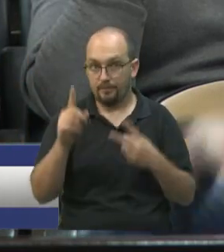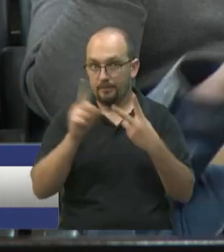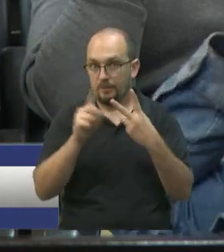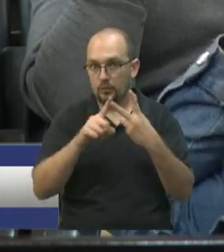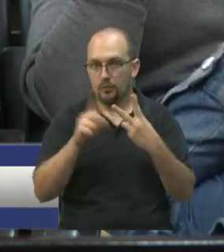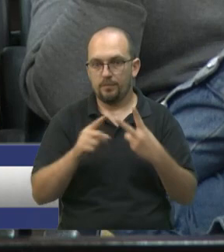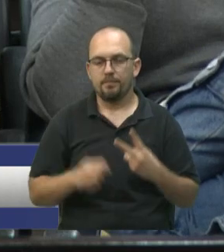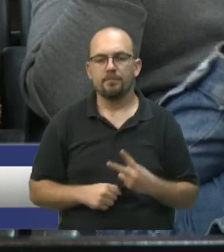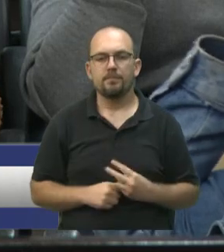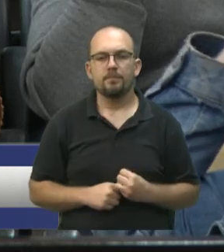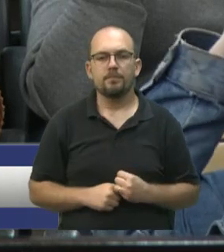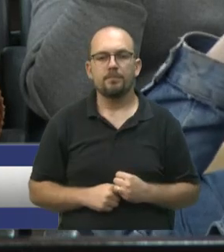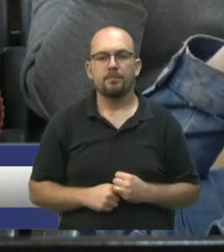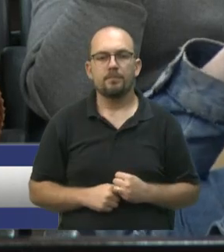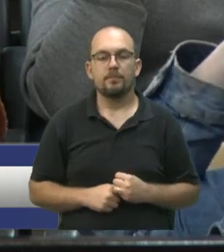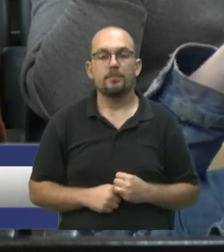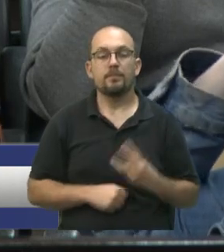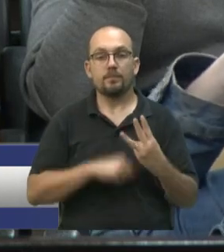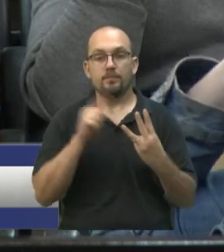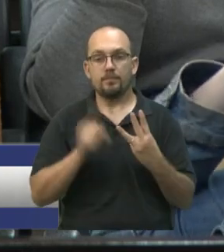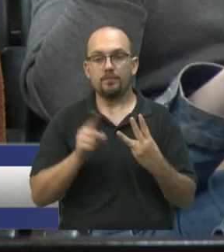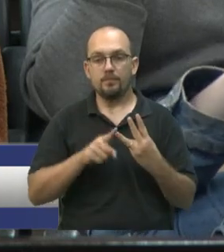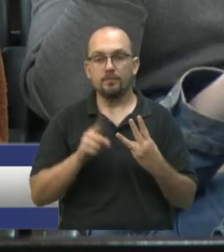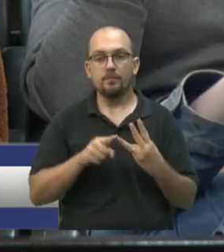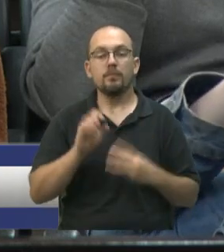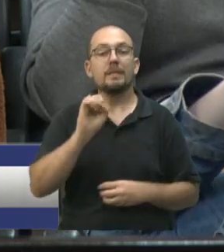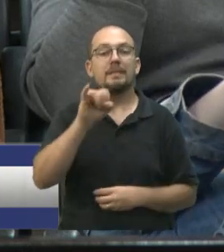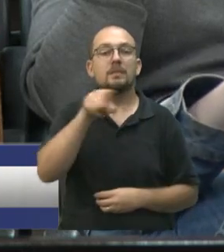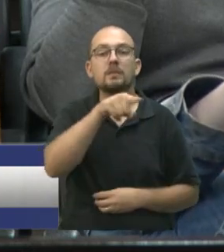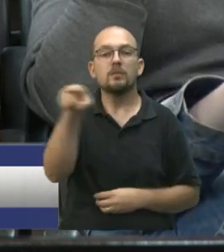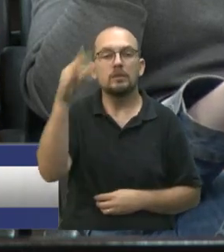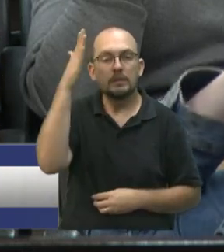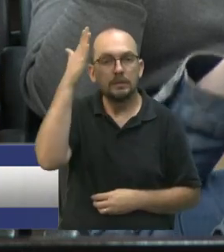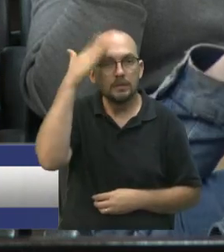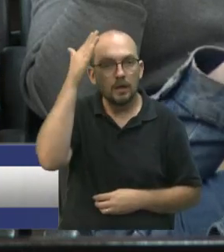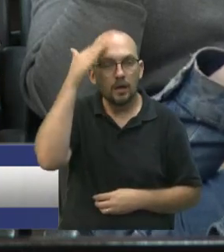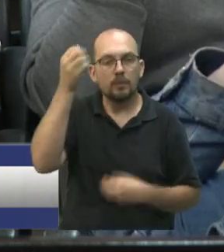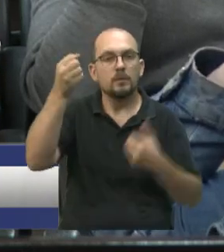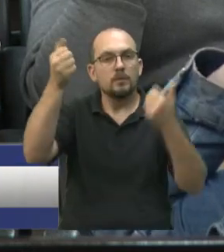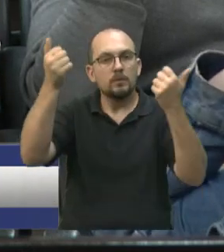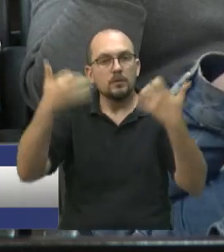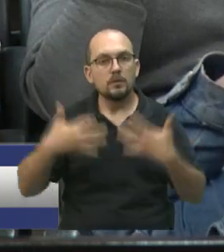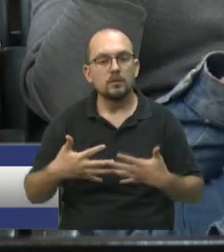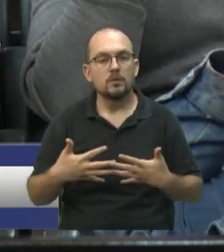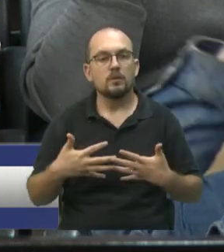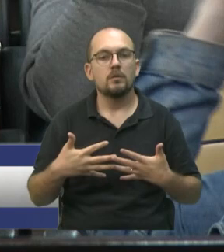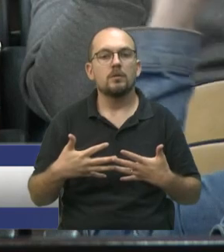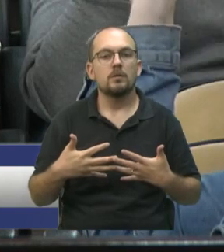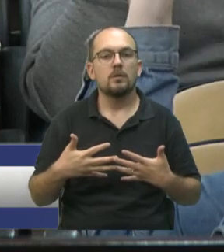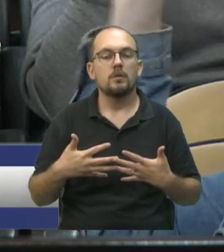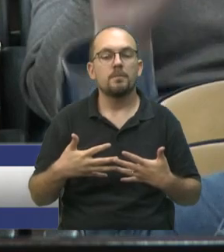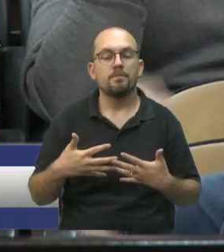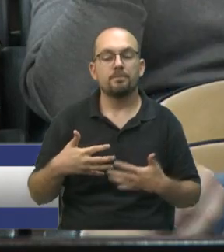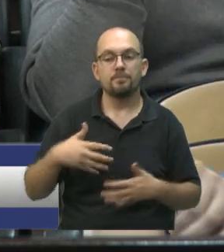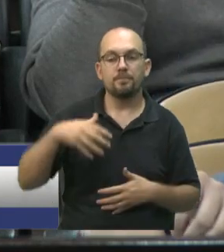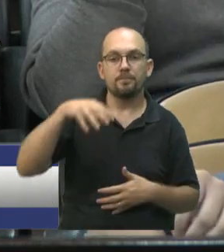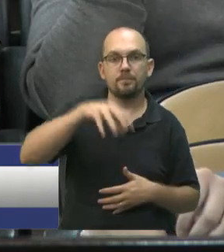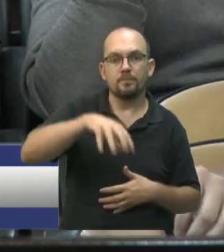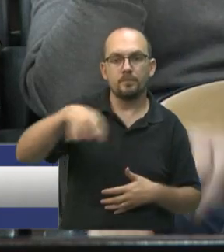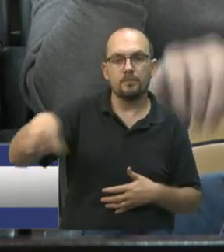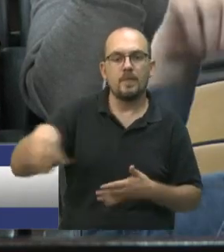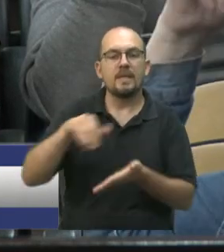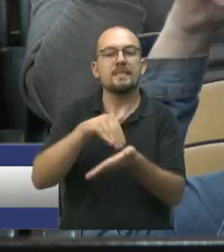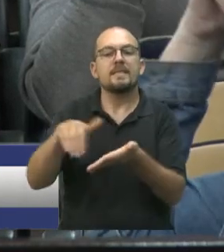Deixa eu ver. Agora, uma outra pergunta é se vocês sabem dizer, as secretarias passaram